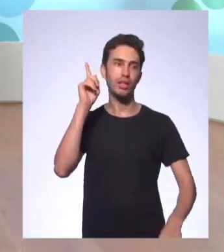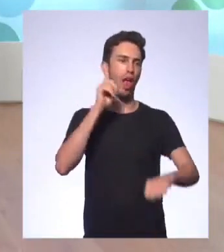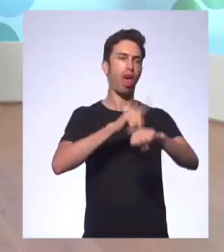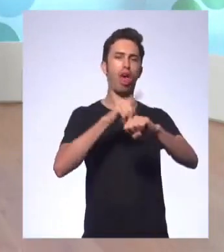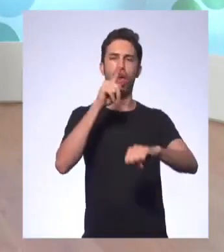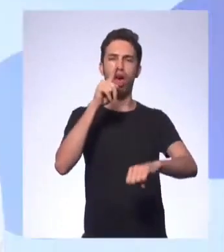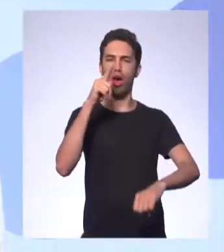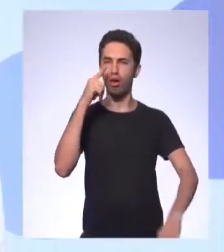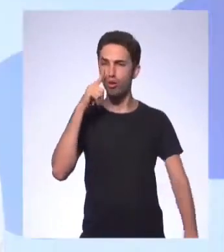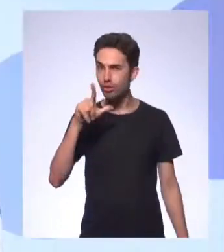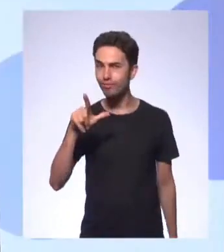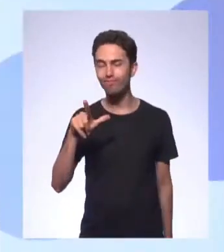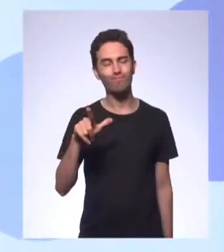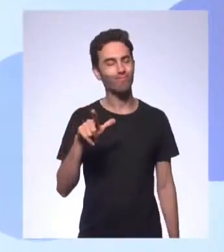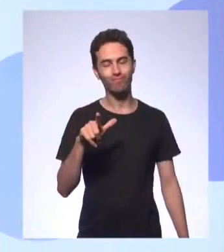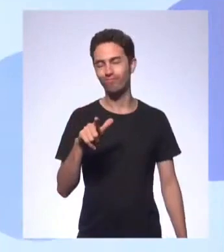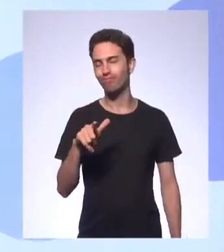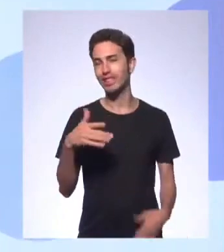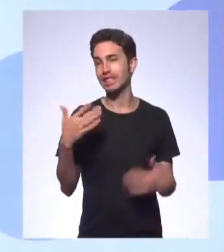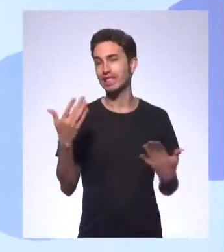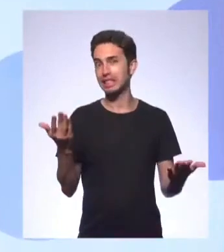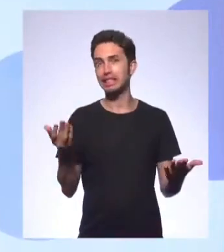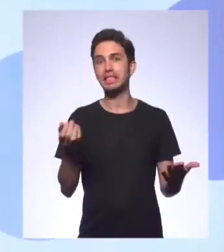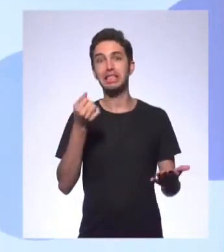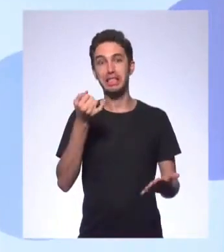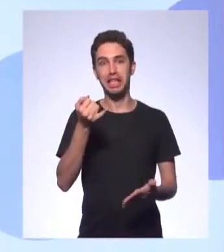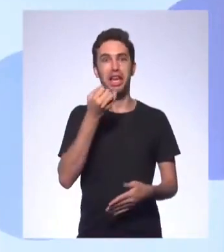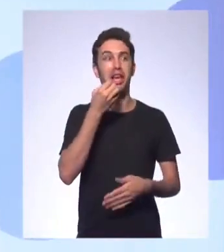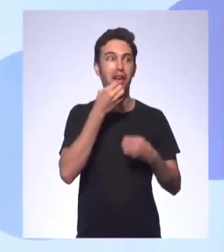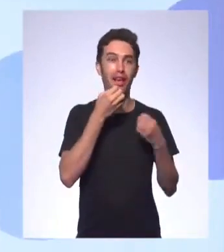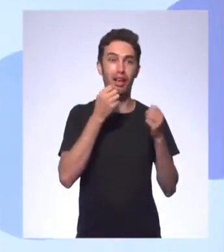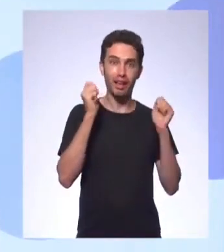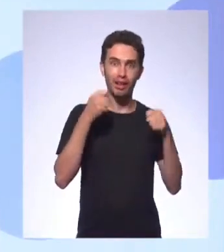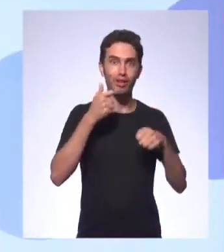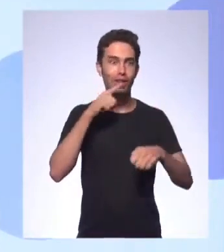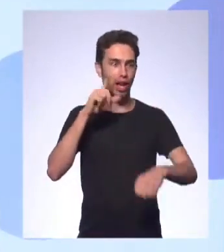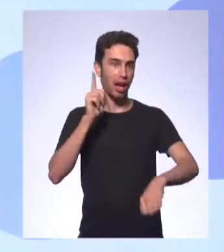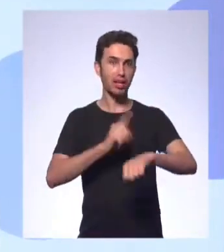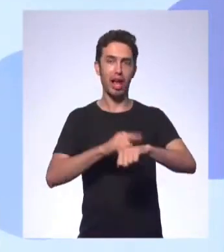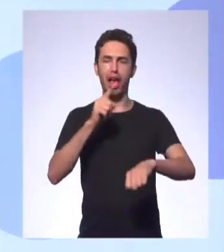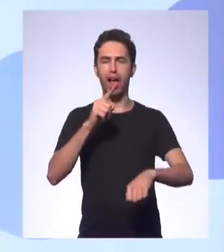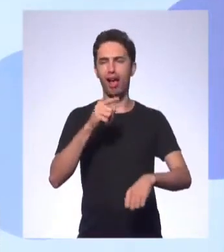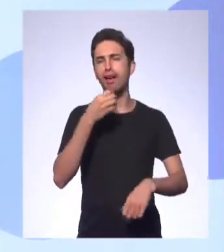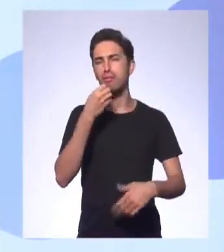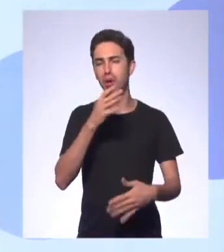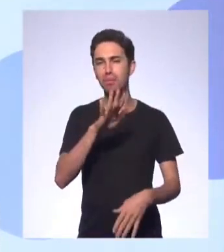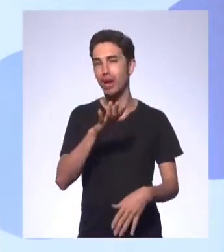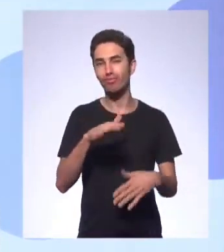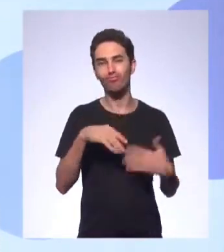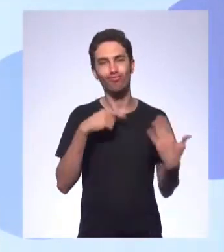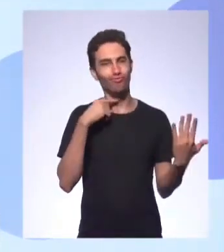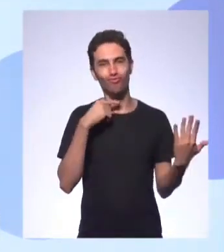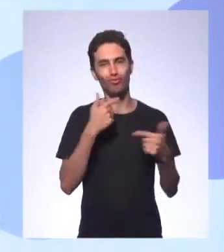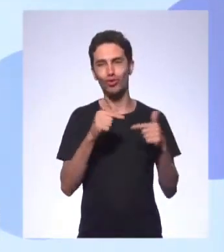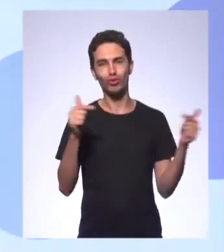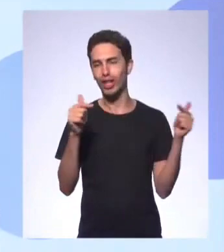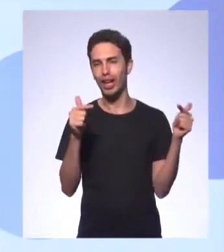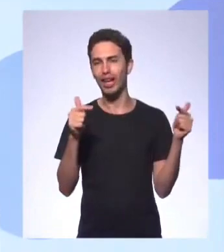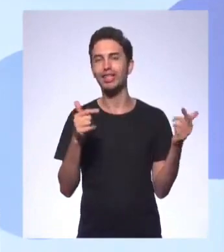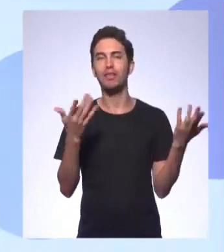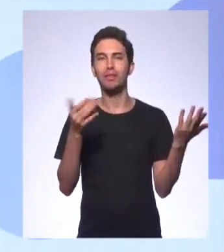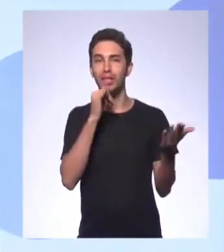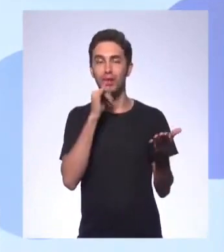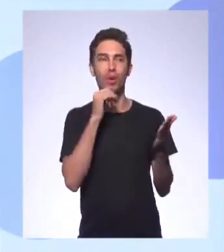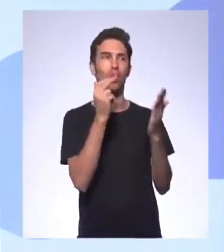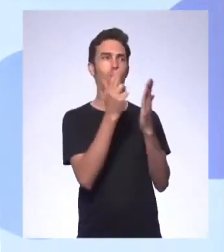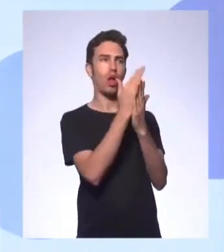Quem nos dera se fosse assim tudo dado num instante. As coisas são construídas, assim como uma obra de